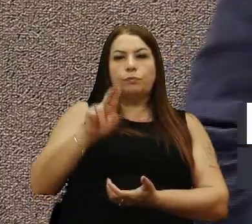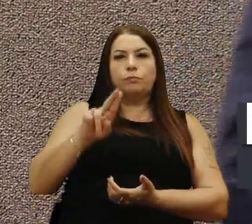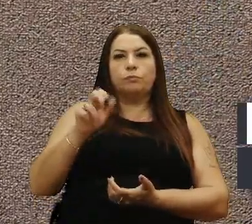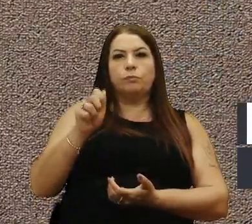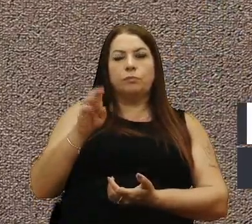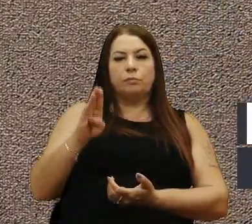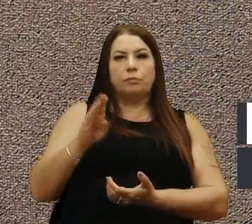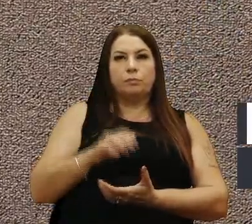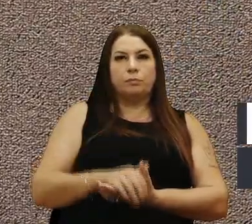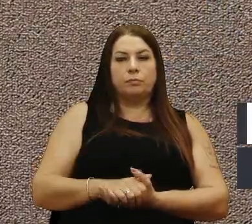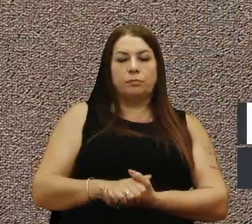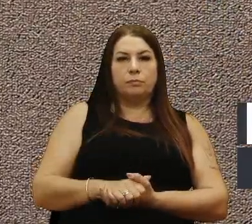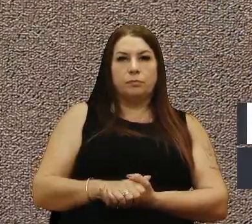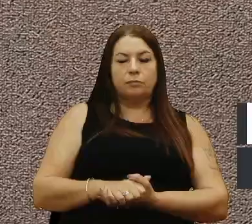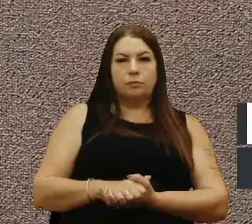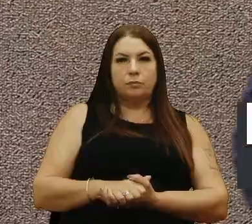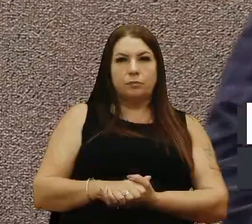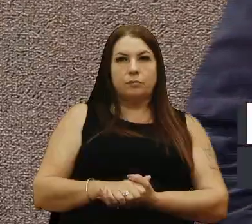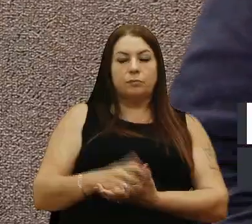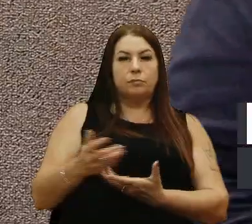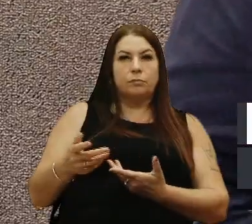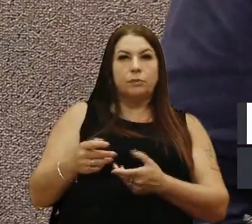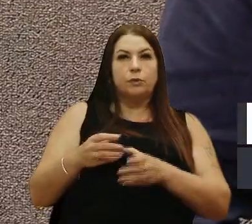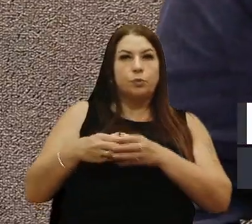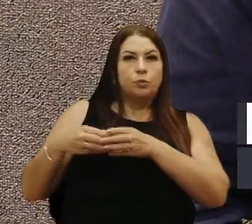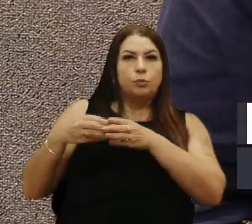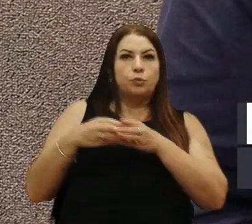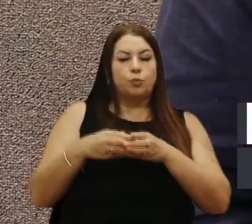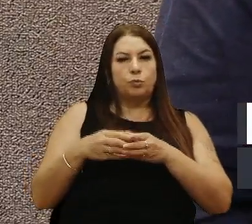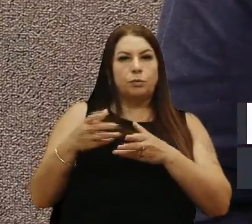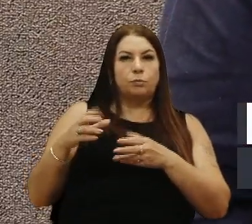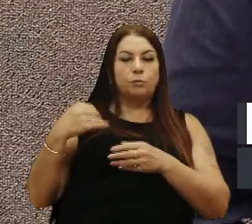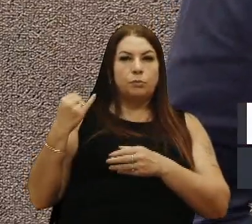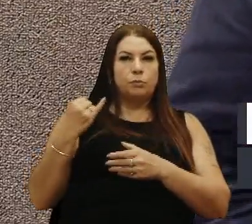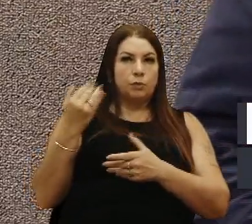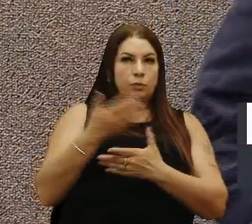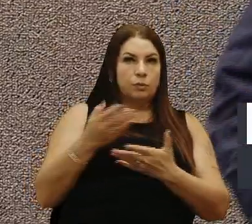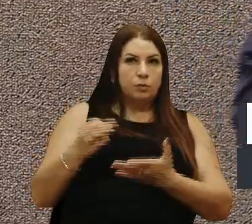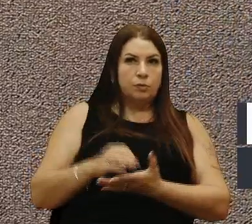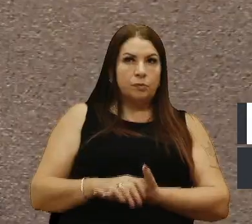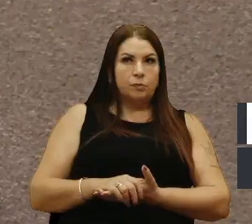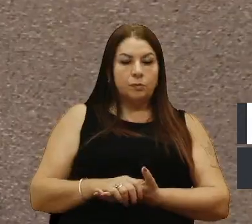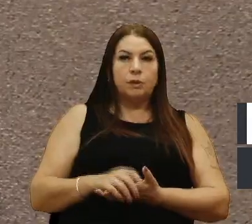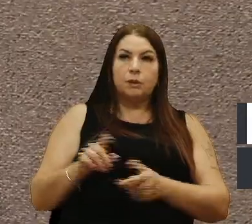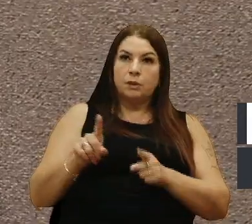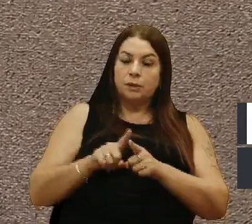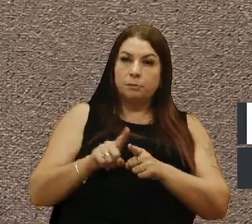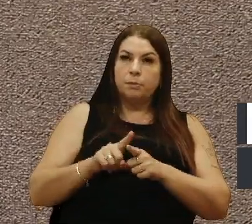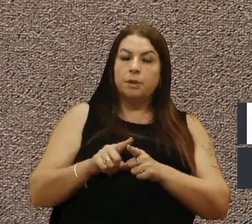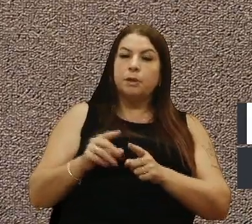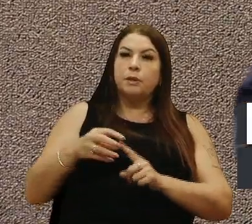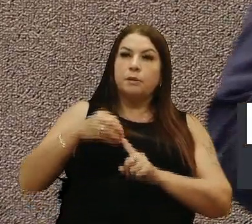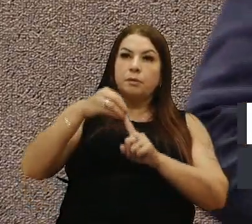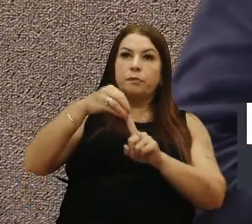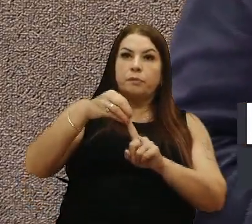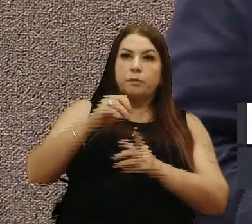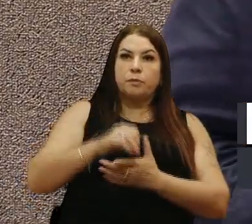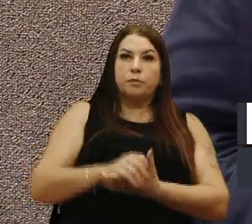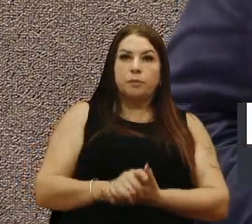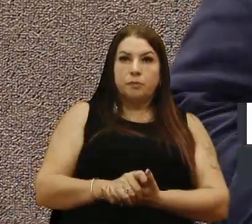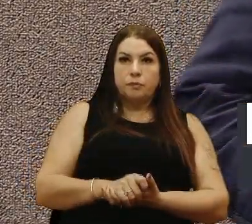tem uma diretoria de turismo, então é muito importante, porque ela também é a principal